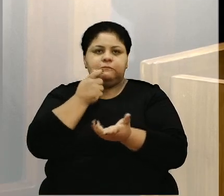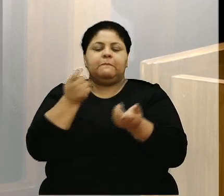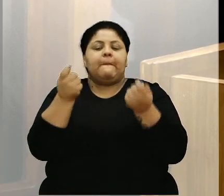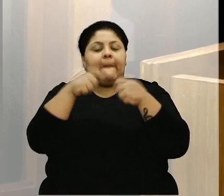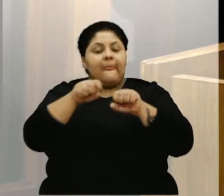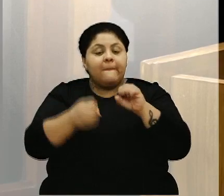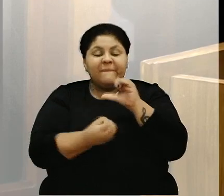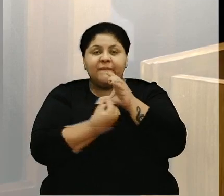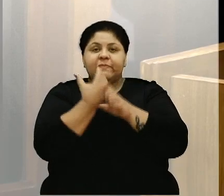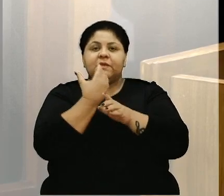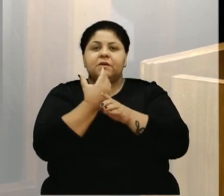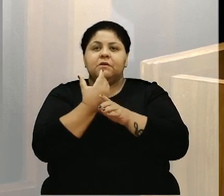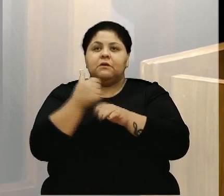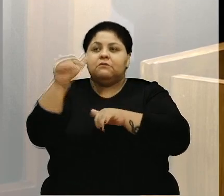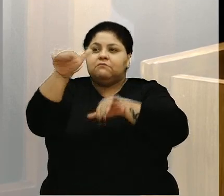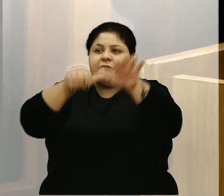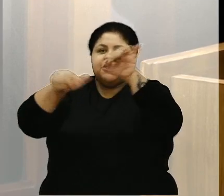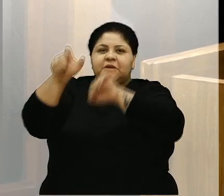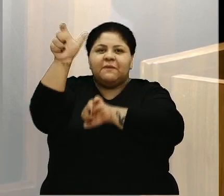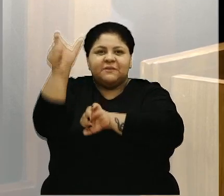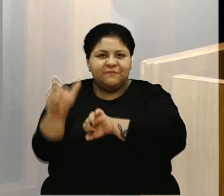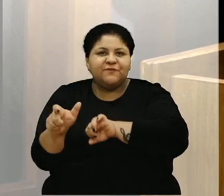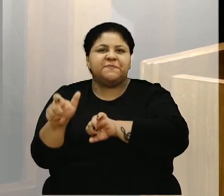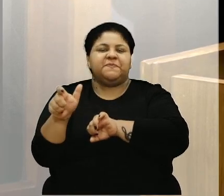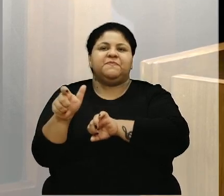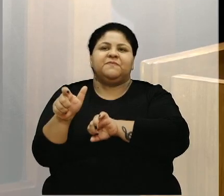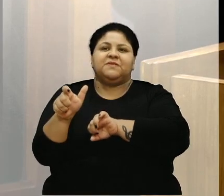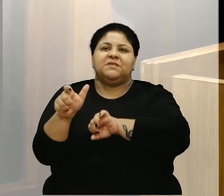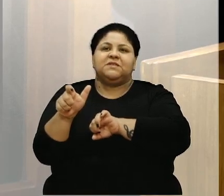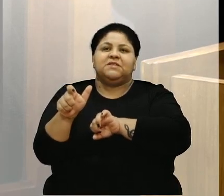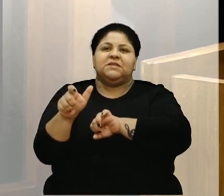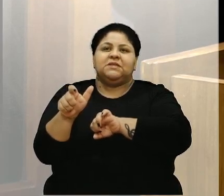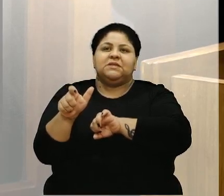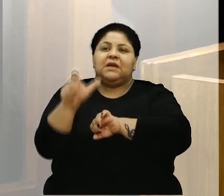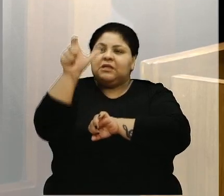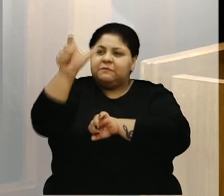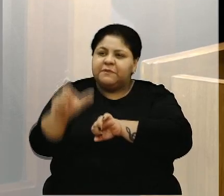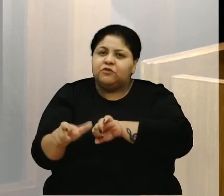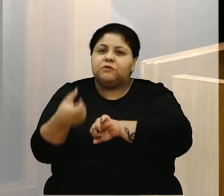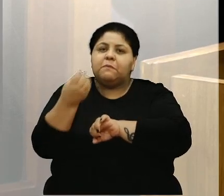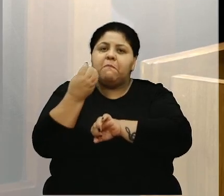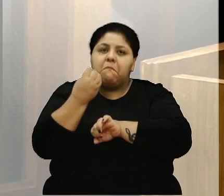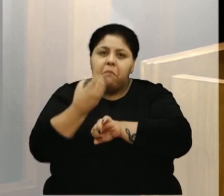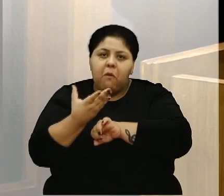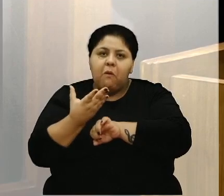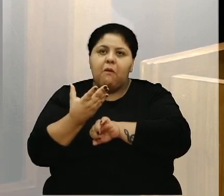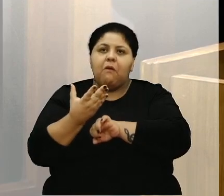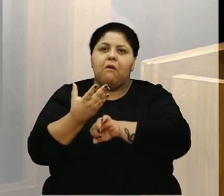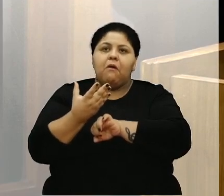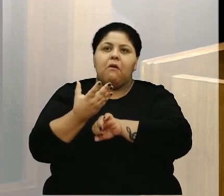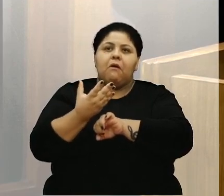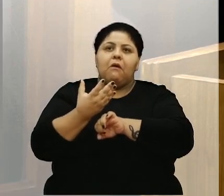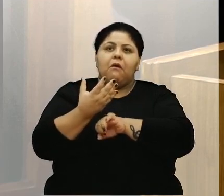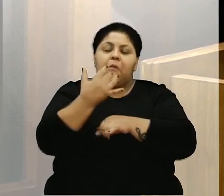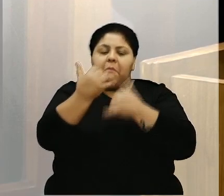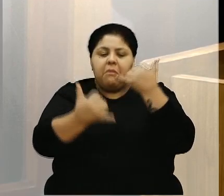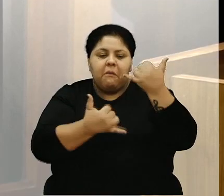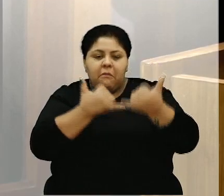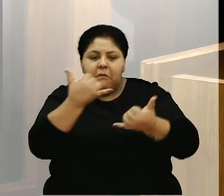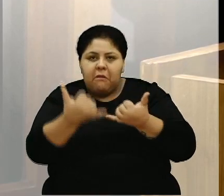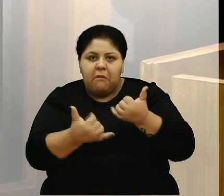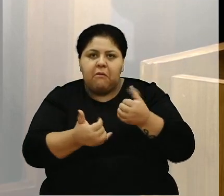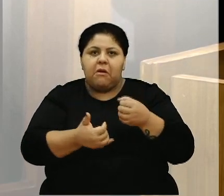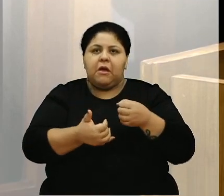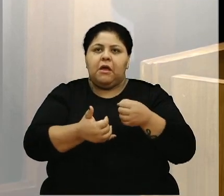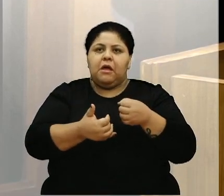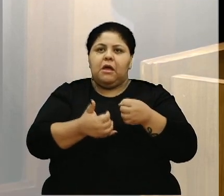criar mais atrativo essas praças. Precisamos trazer as pessoas de bem para essas praças. Precisamos trazer as pessoas a tomar seu